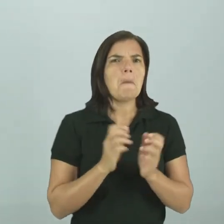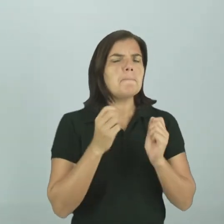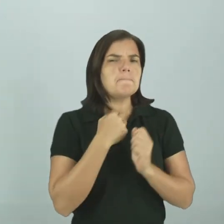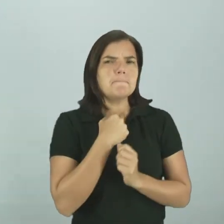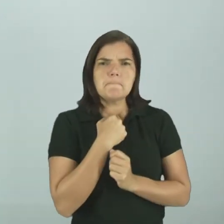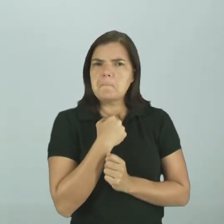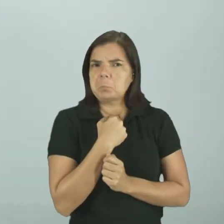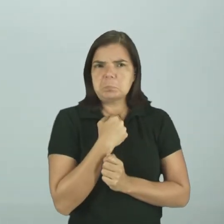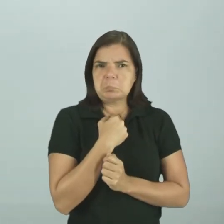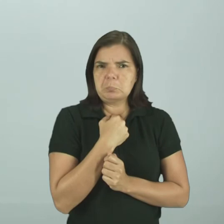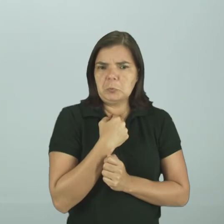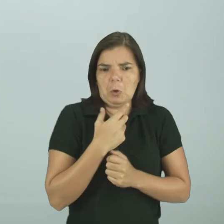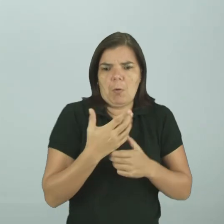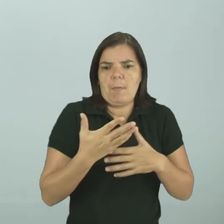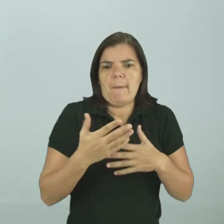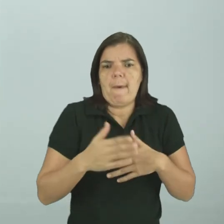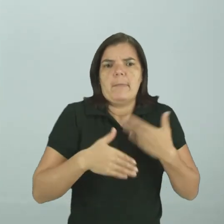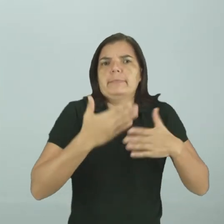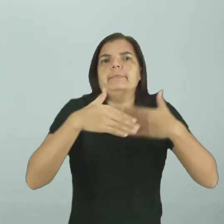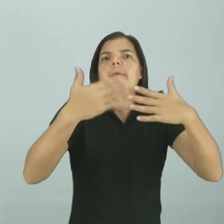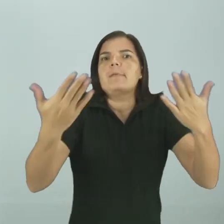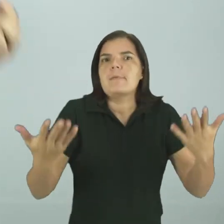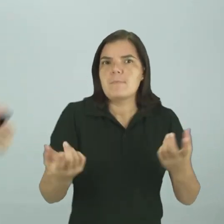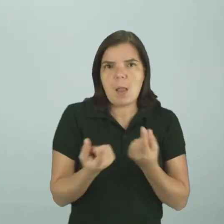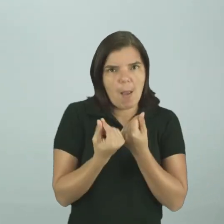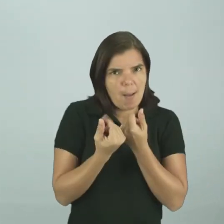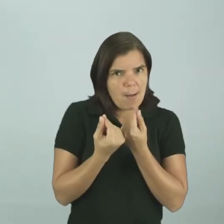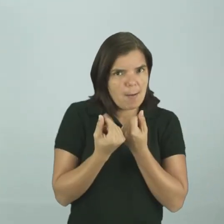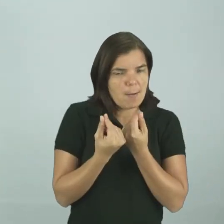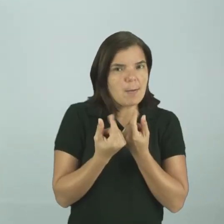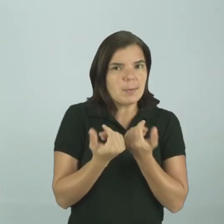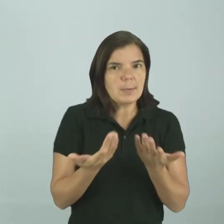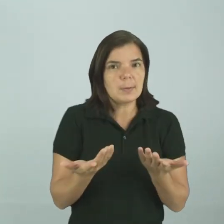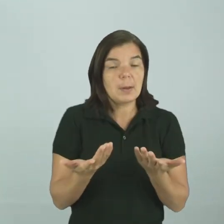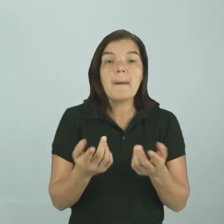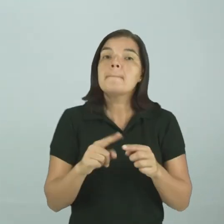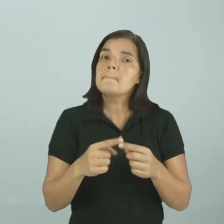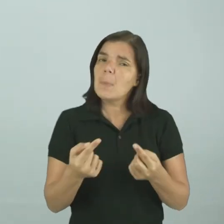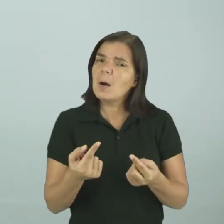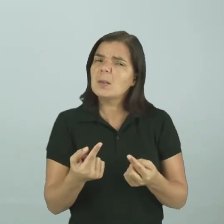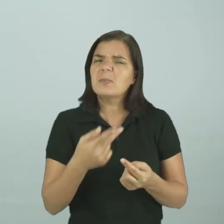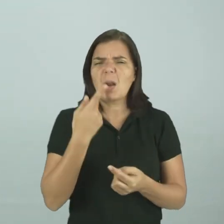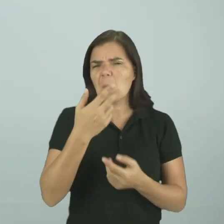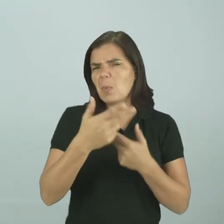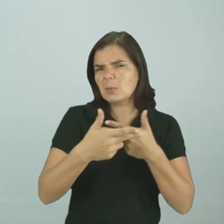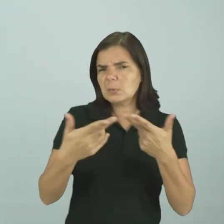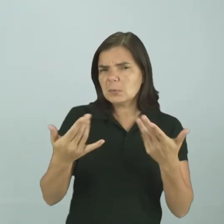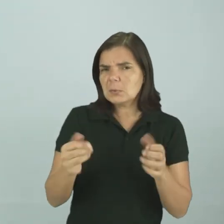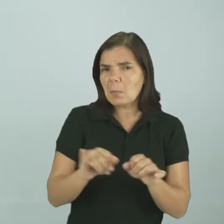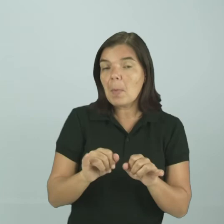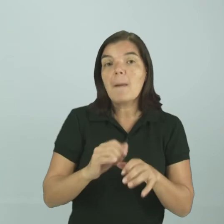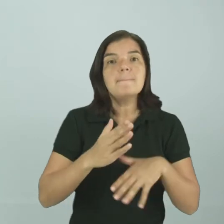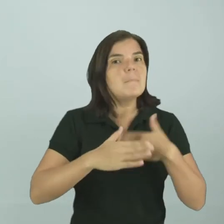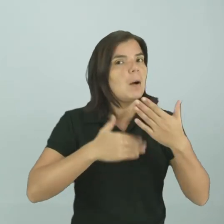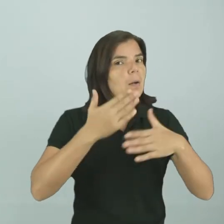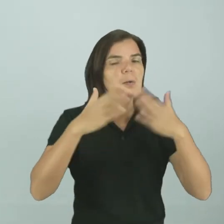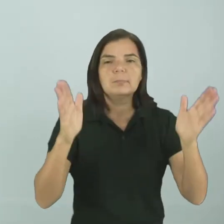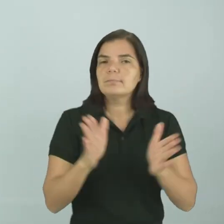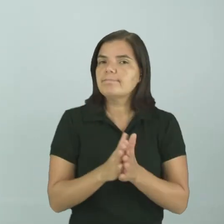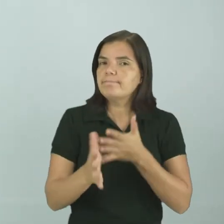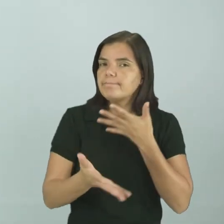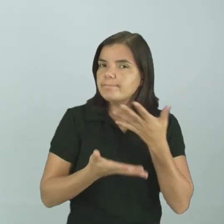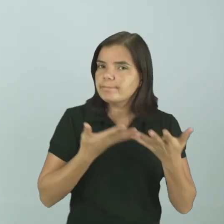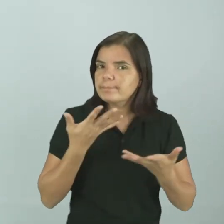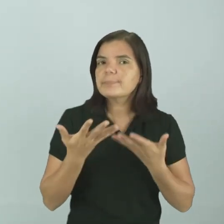não ter grande evolução econômica, grande evolução. Às vezes fala um monte de coisa, mas ele tem uma evolução